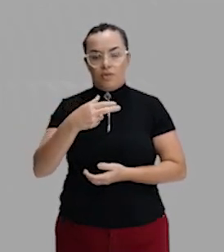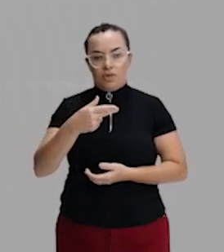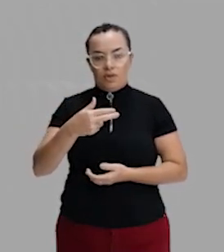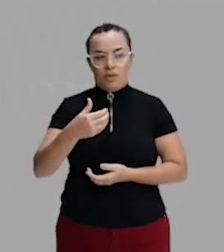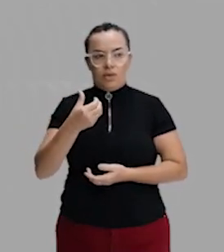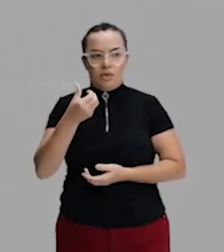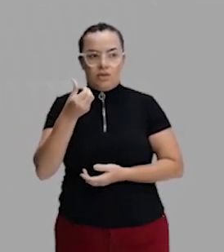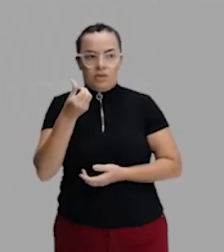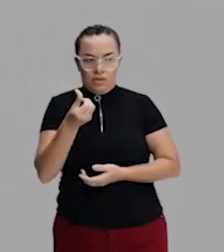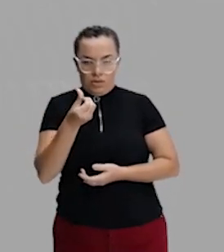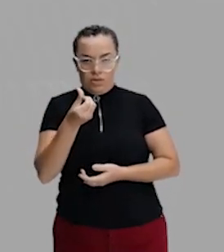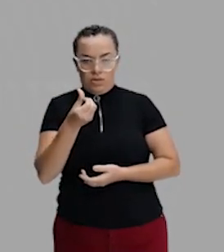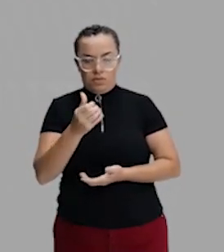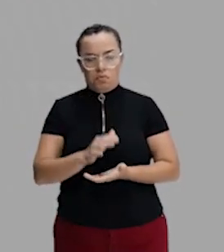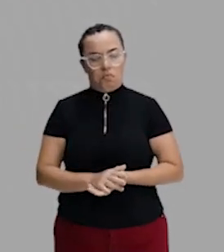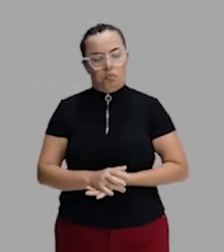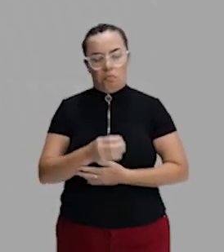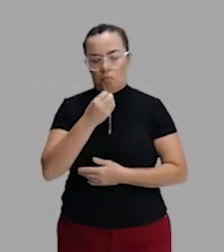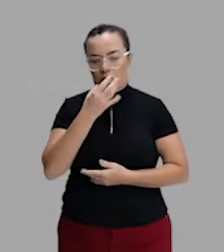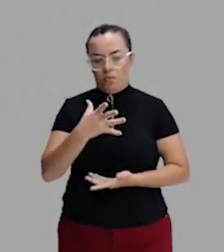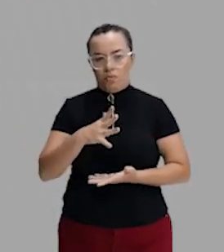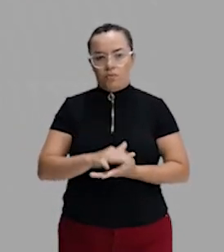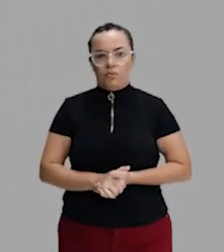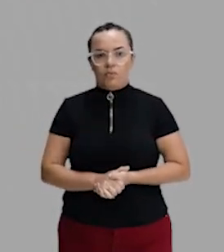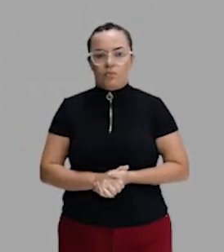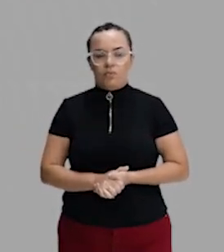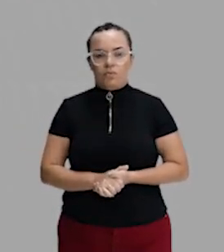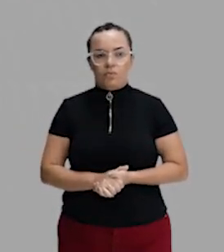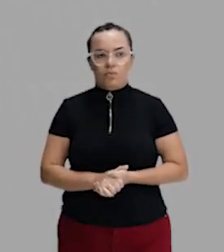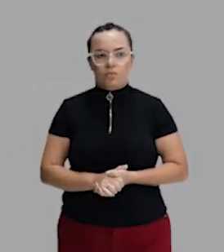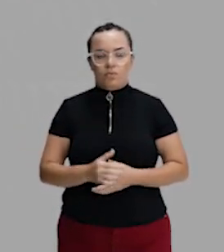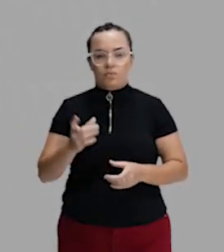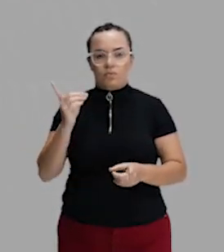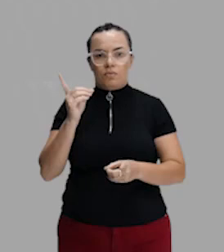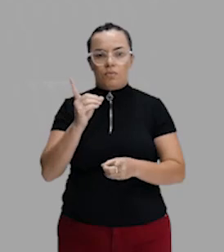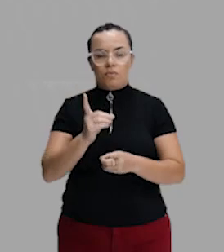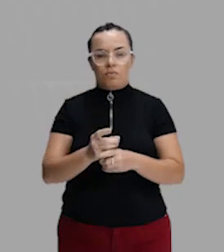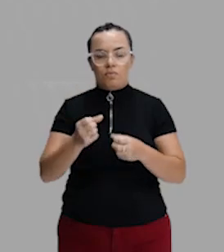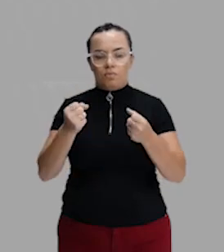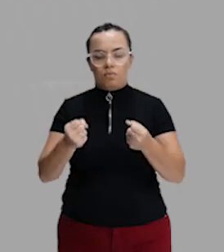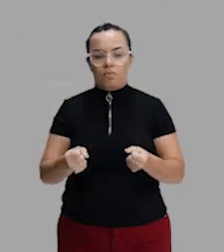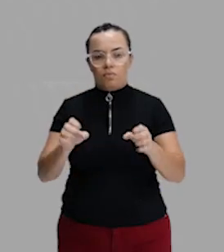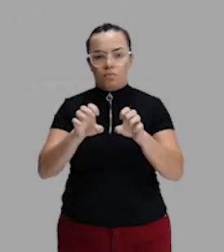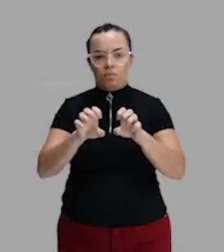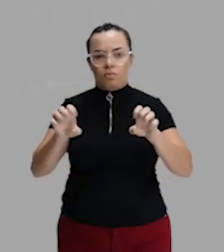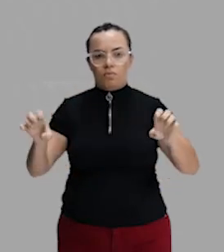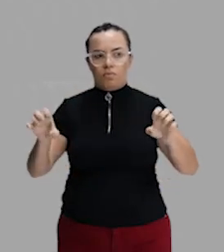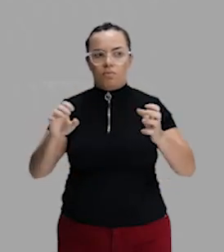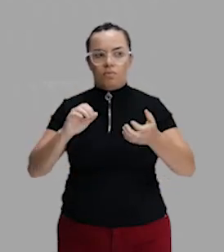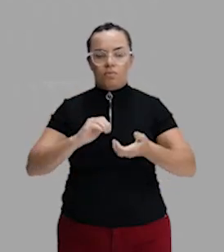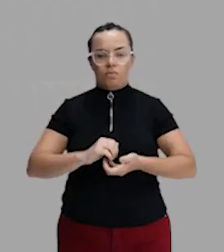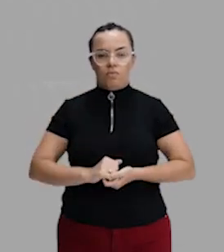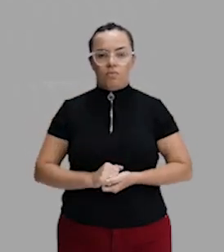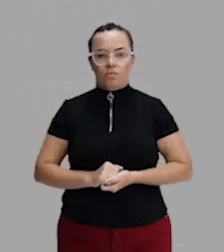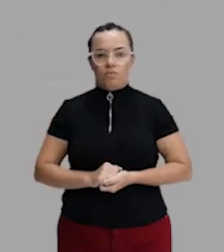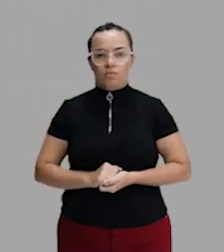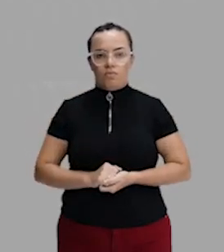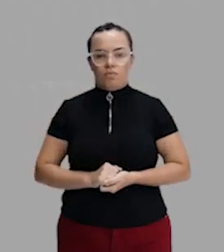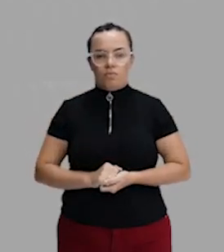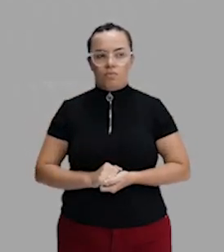Perfeito? Beleza. O que mais que a gente pode encontrar aí? Nós podemos encontrar